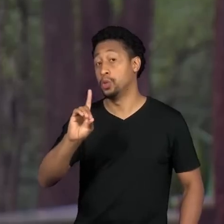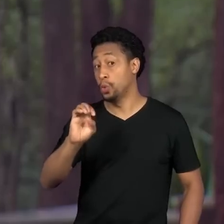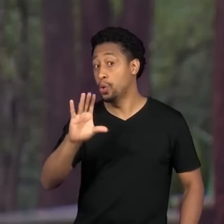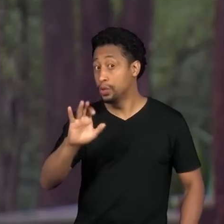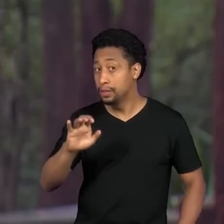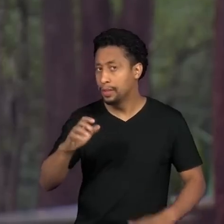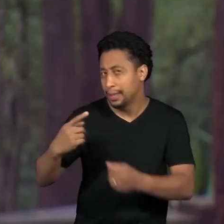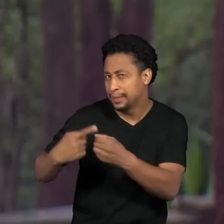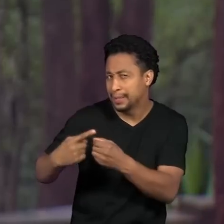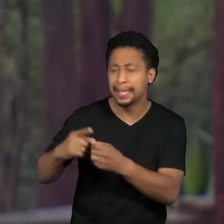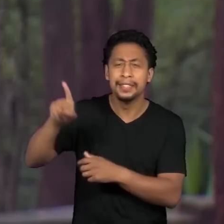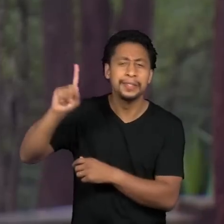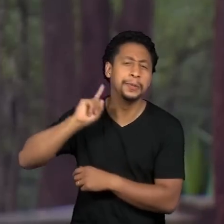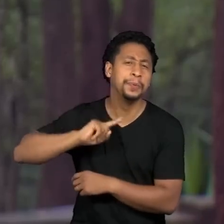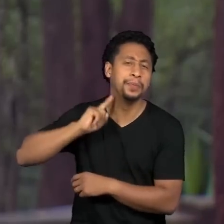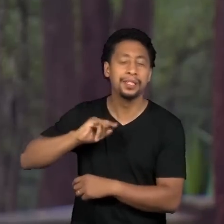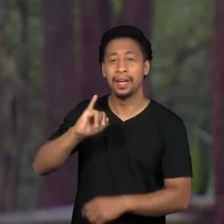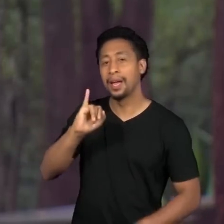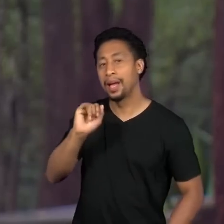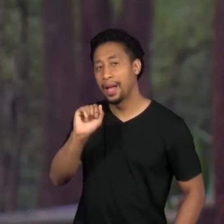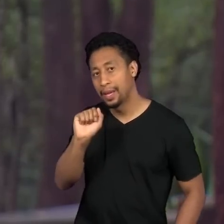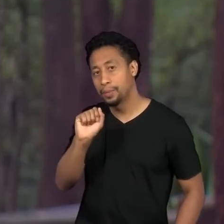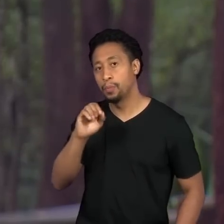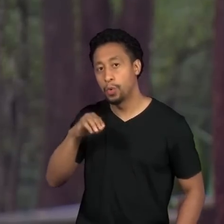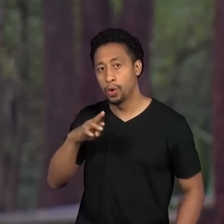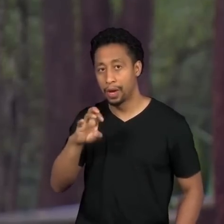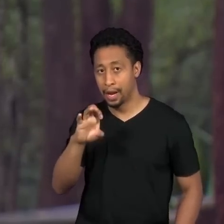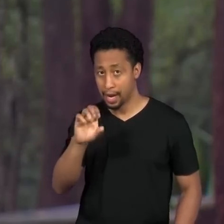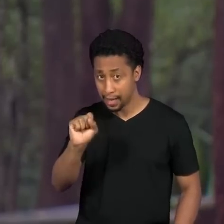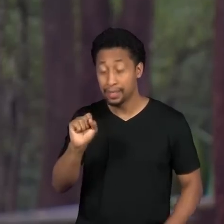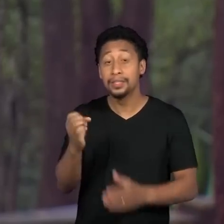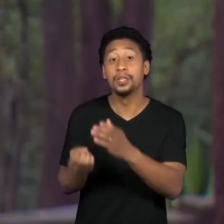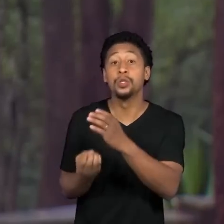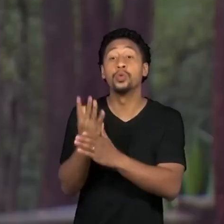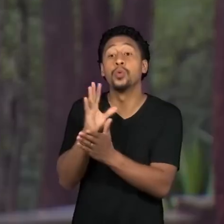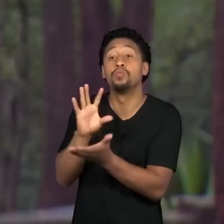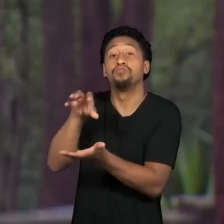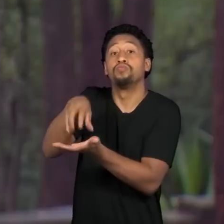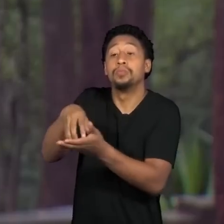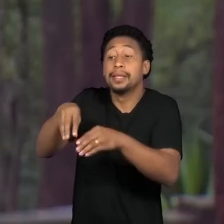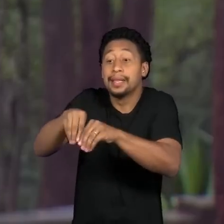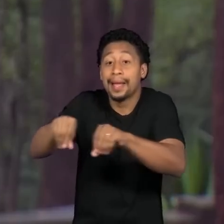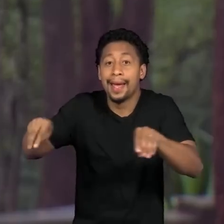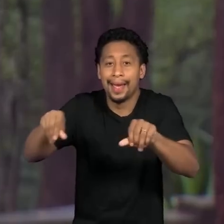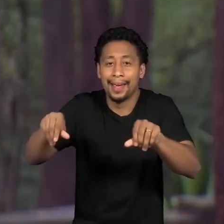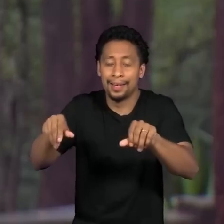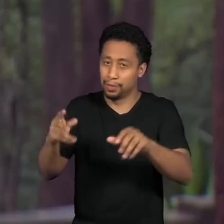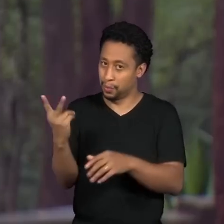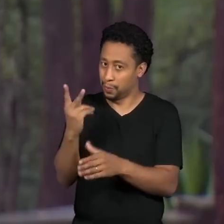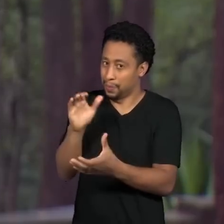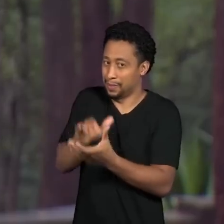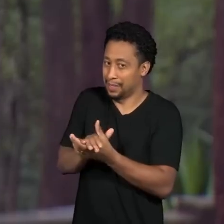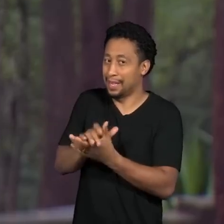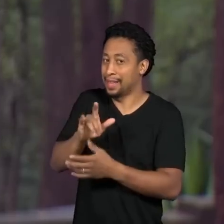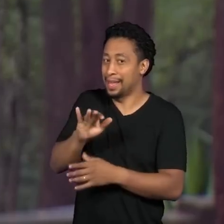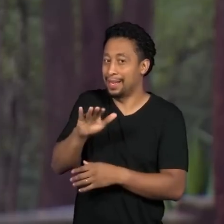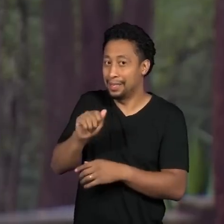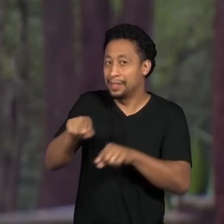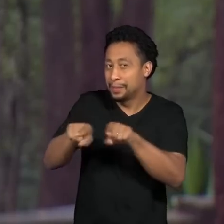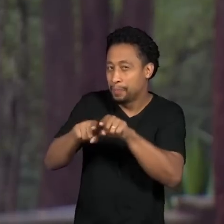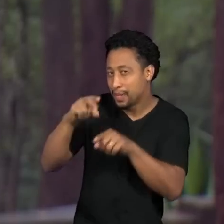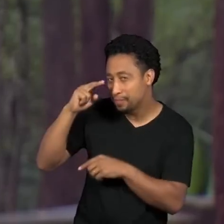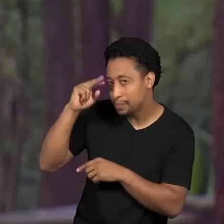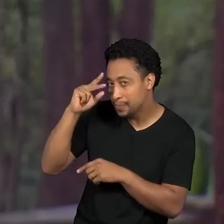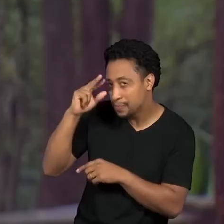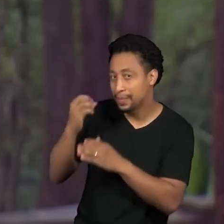Aimorés, nasceu o Instituto Terra, uma iniciativa do casal Lélia Vanik e Sebastião